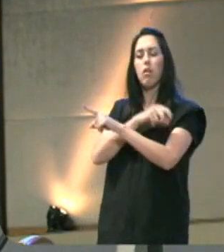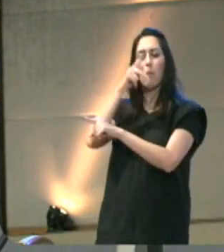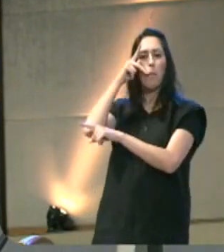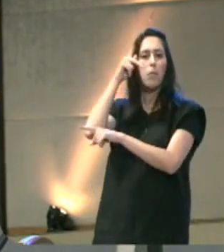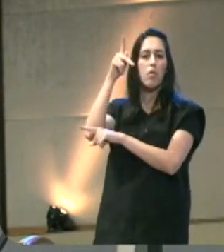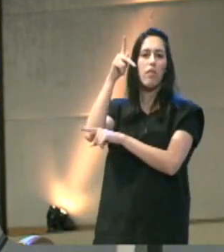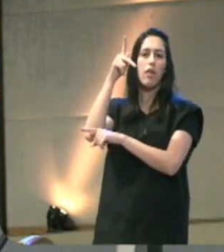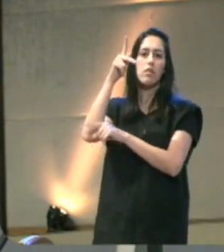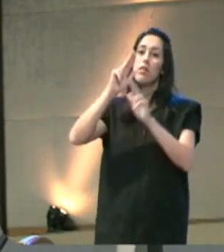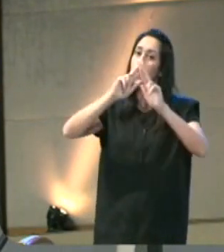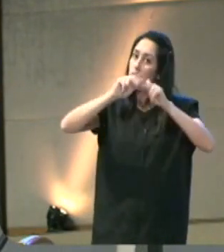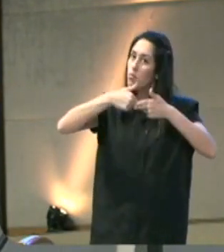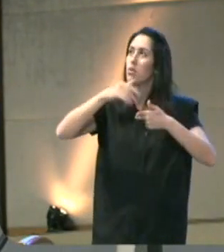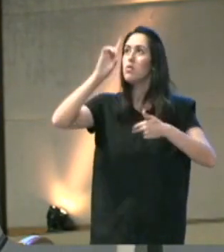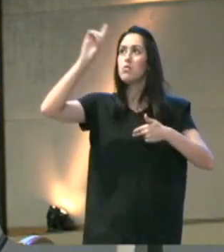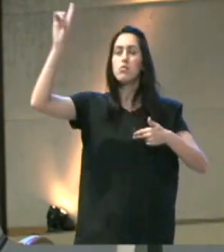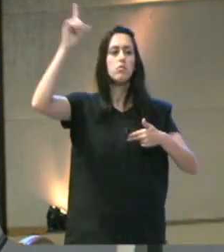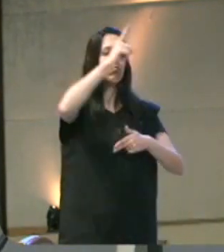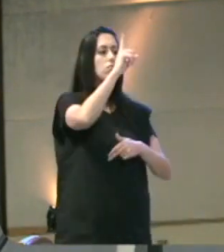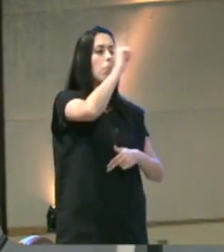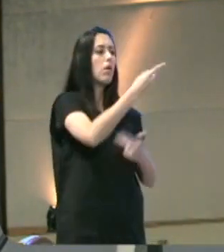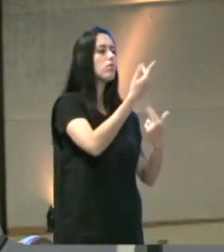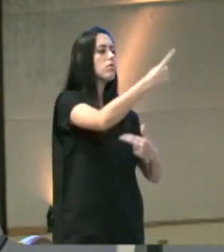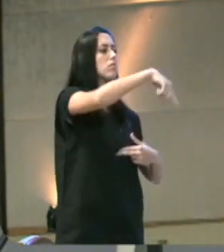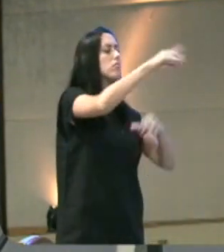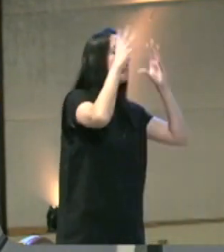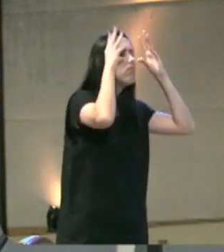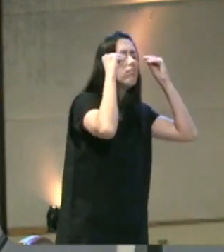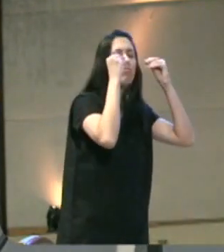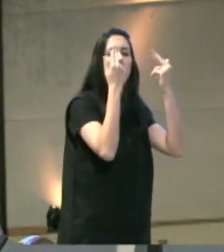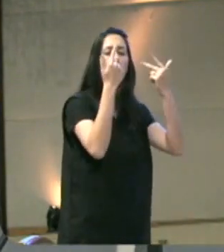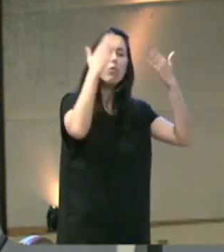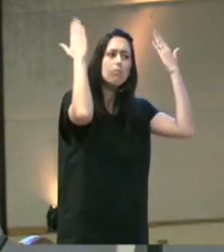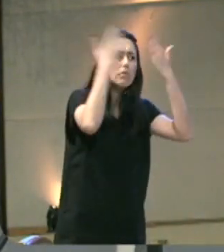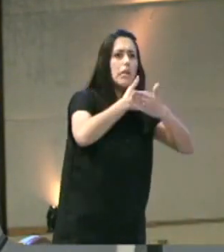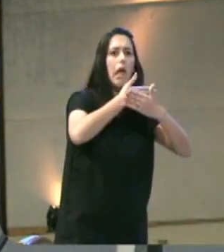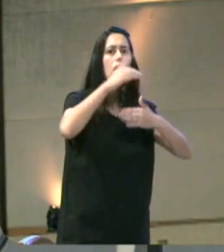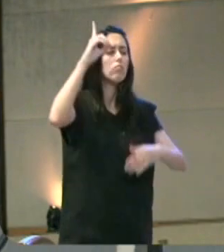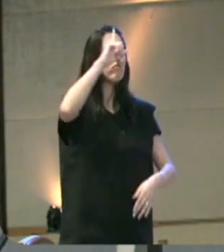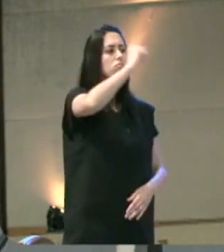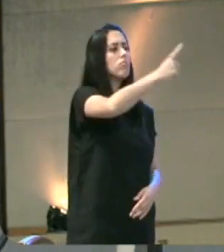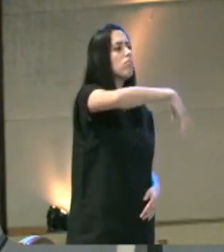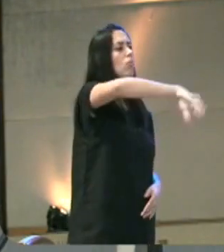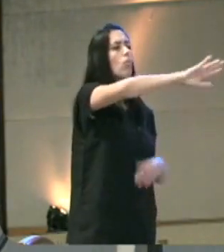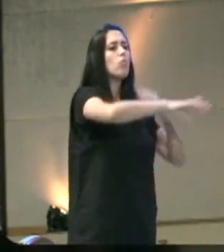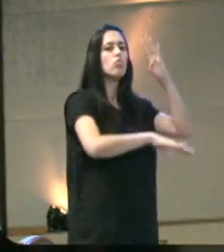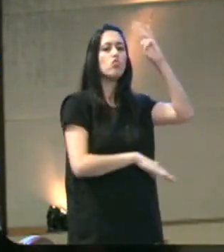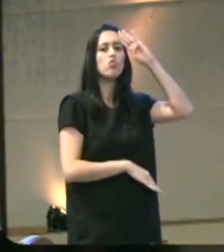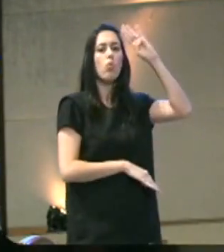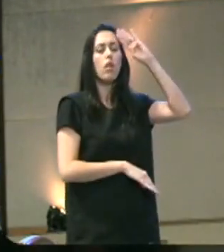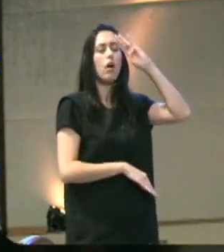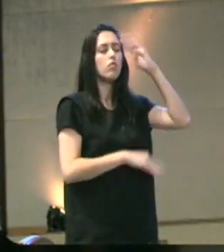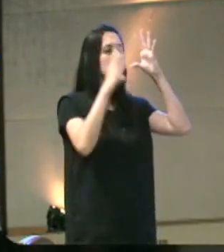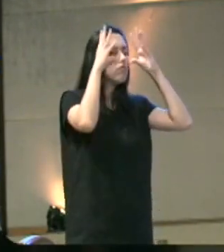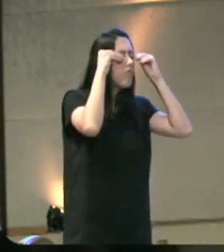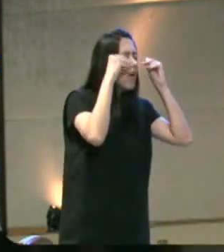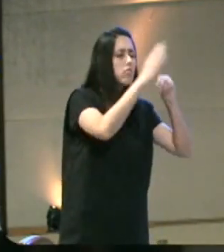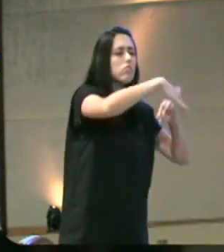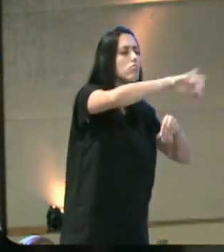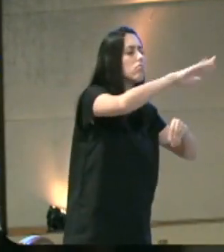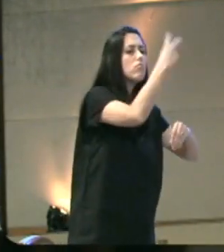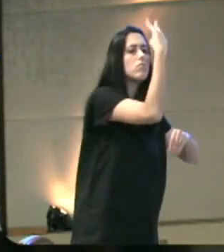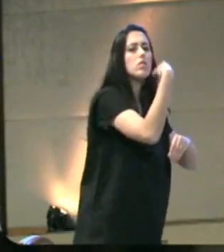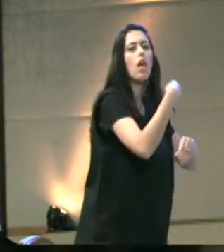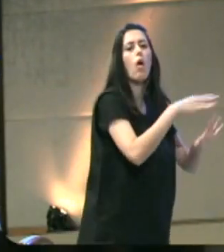Deus fechou os olhos deles. Outras vezes os nossos olhos são fechados por